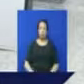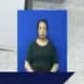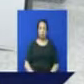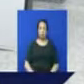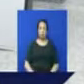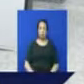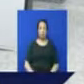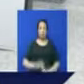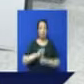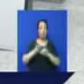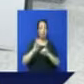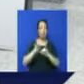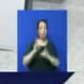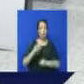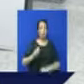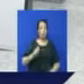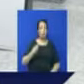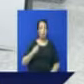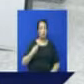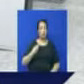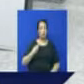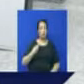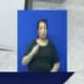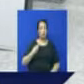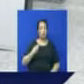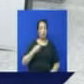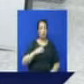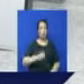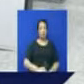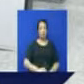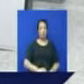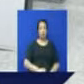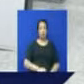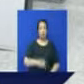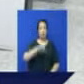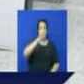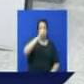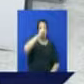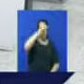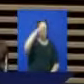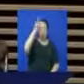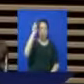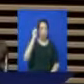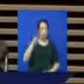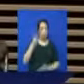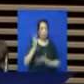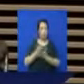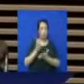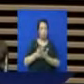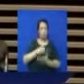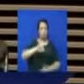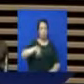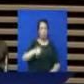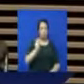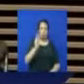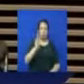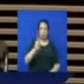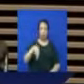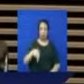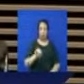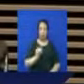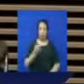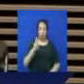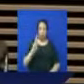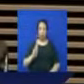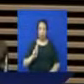Registro ainda a presença do sempre prefeito Janir Branco, que prestigia esta solenidade. Também